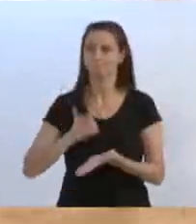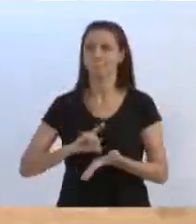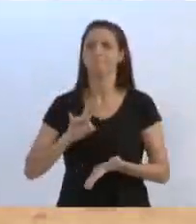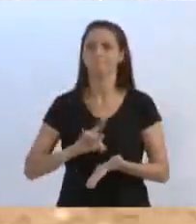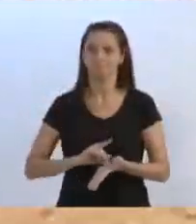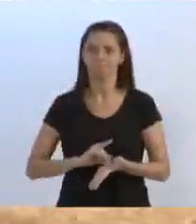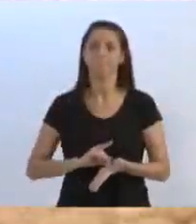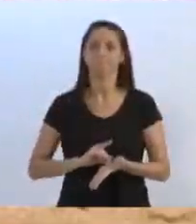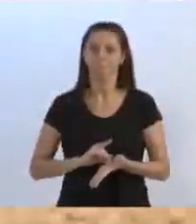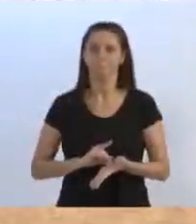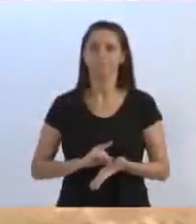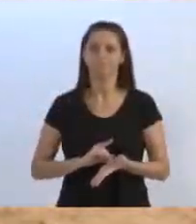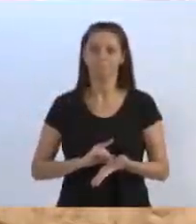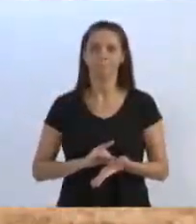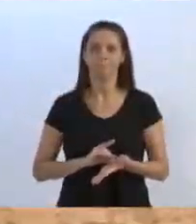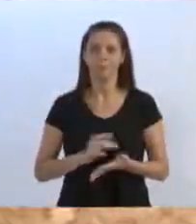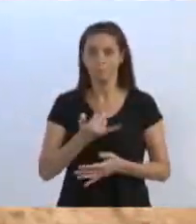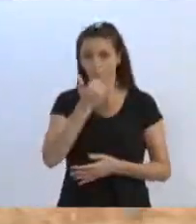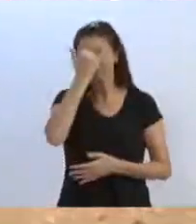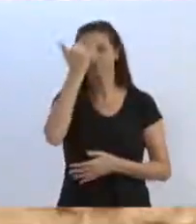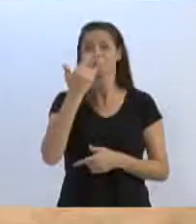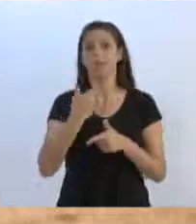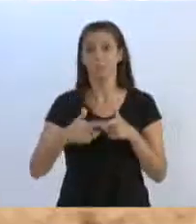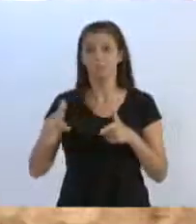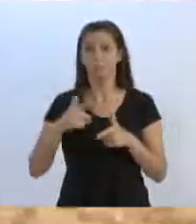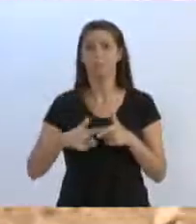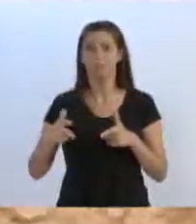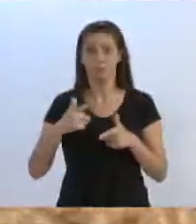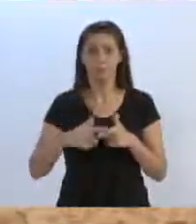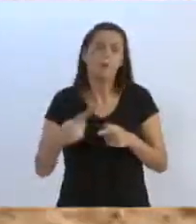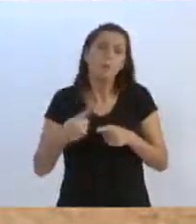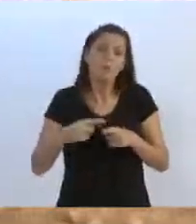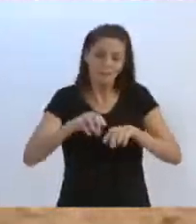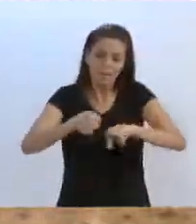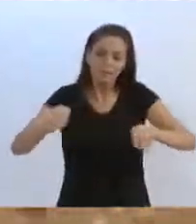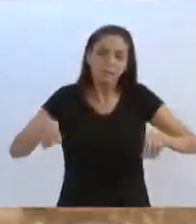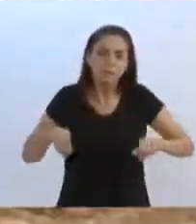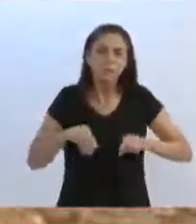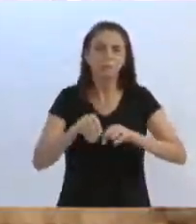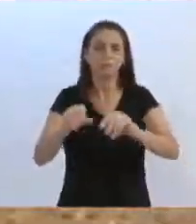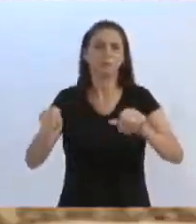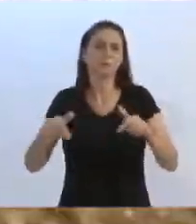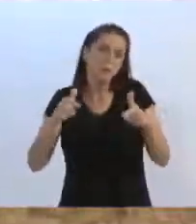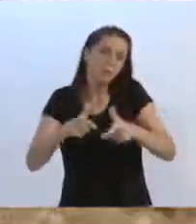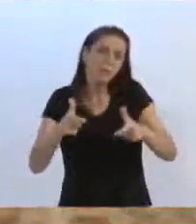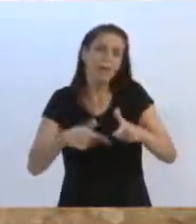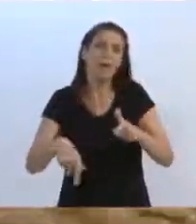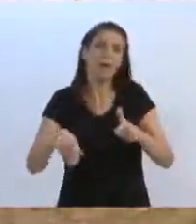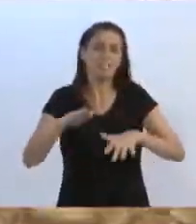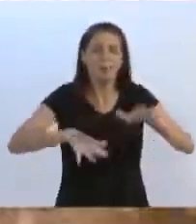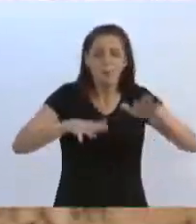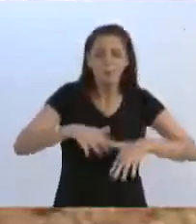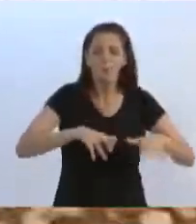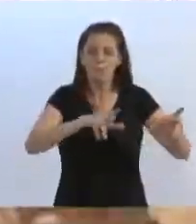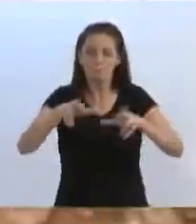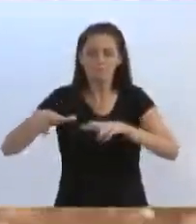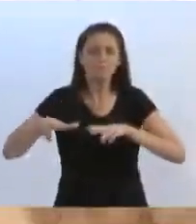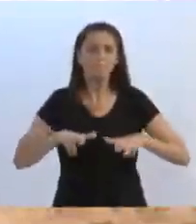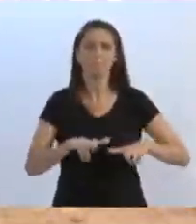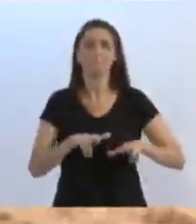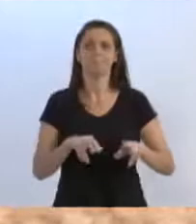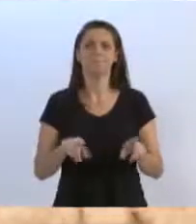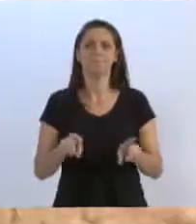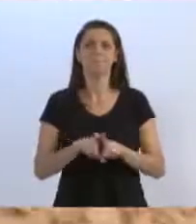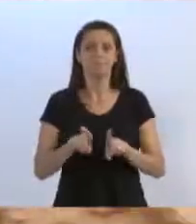a situação em que a situação geográfica a topografia de algumas regiões e